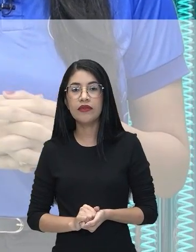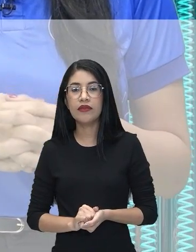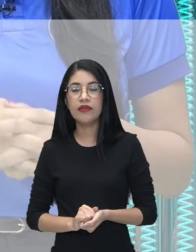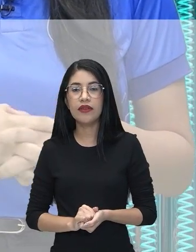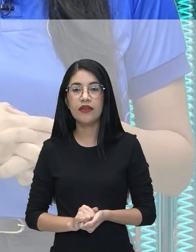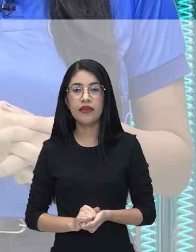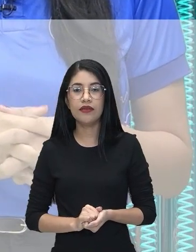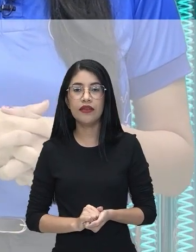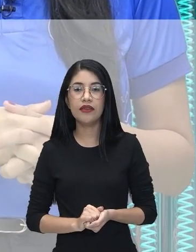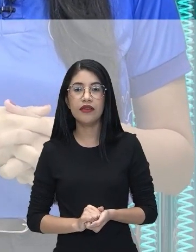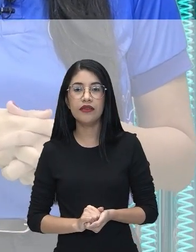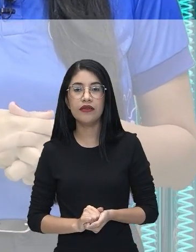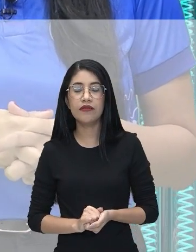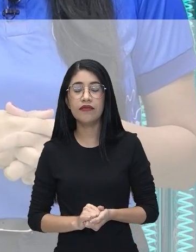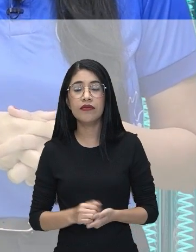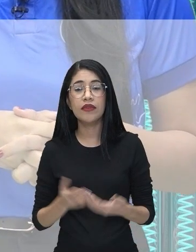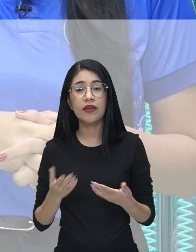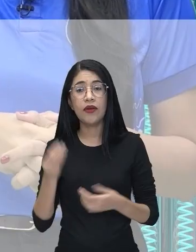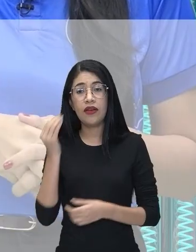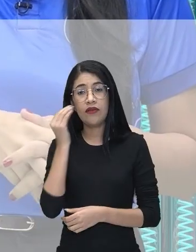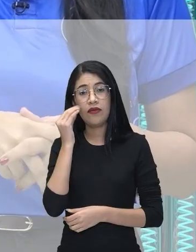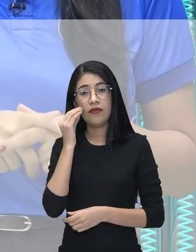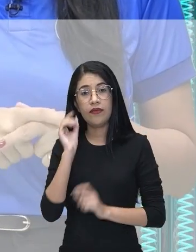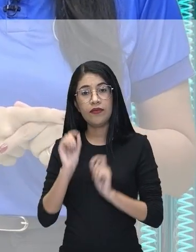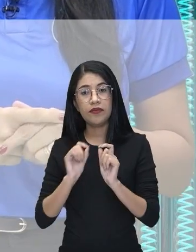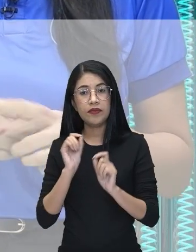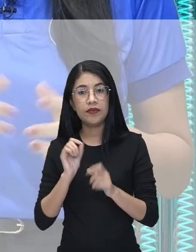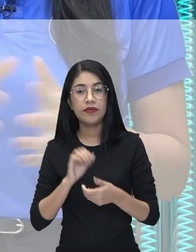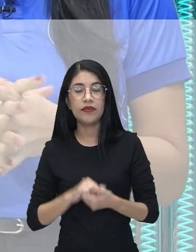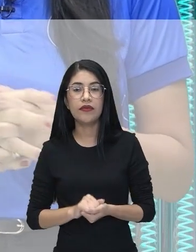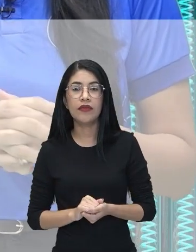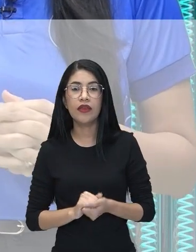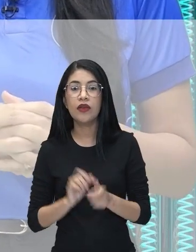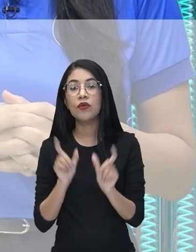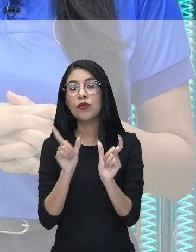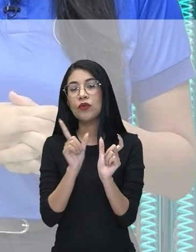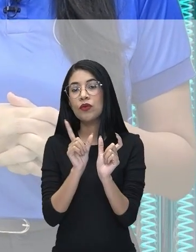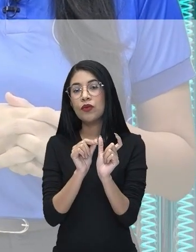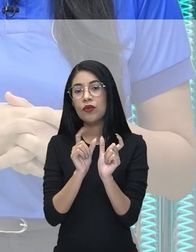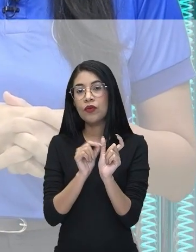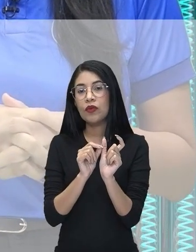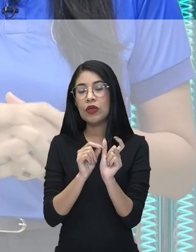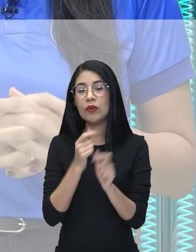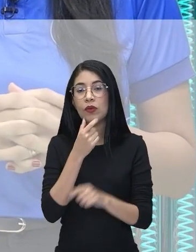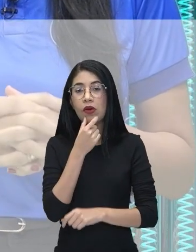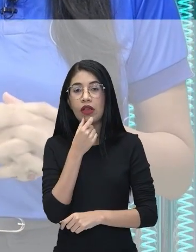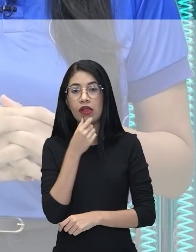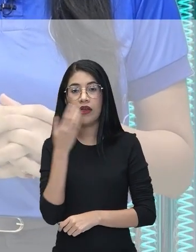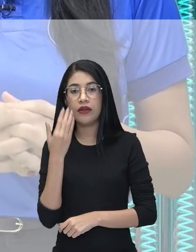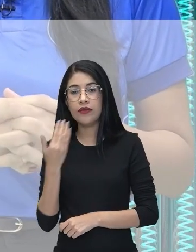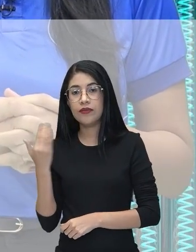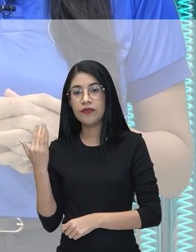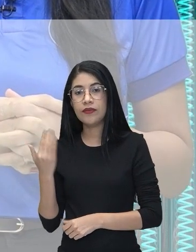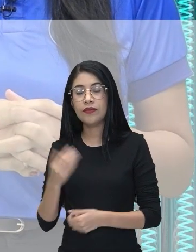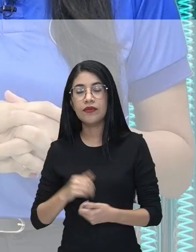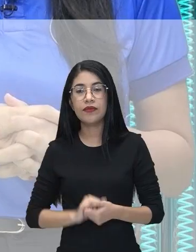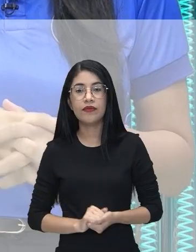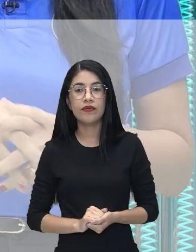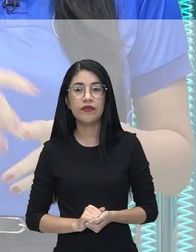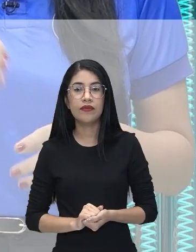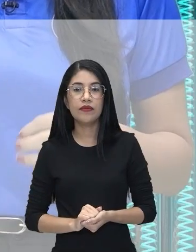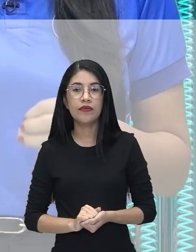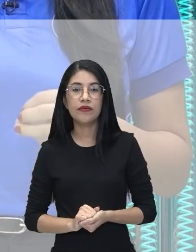E aí, vamos dar uma olhadinha então nos sufixos em inglês. Let's check it. Vamos